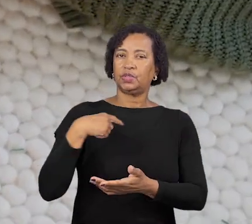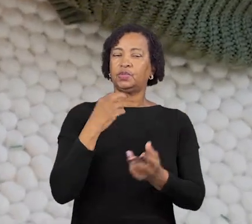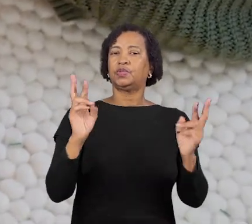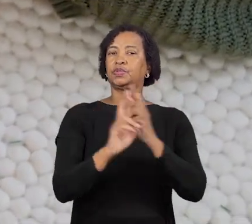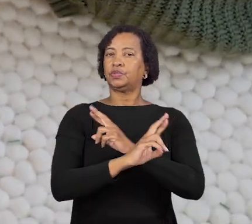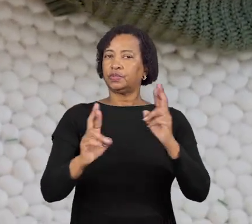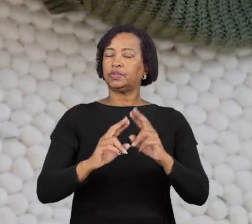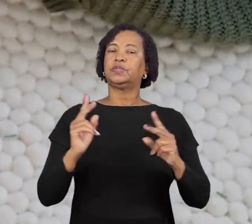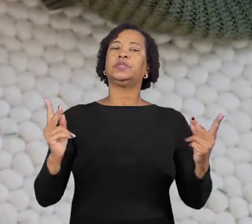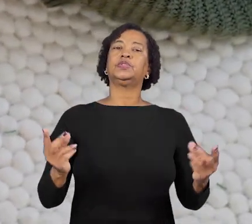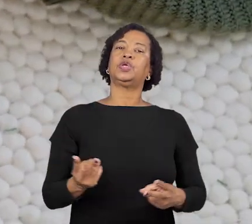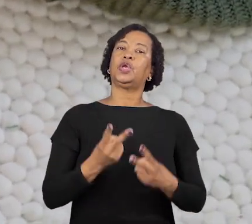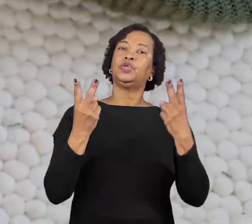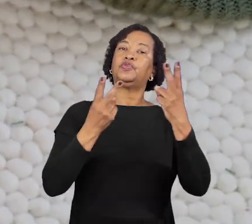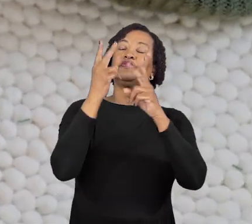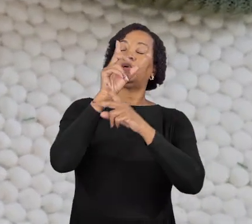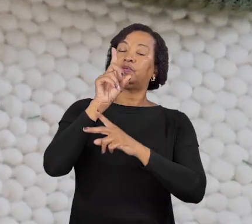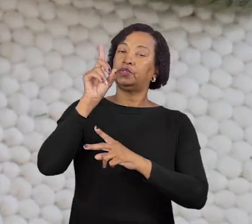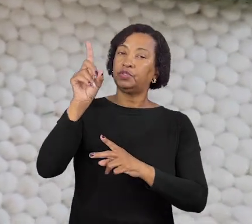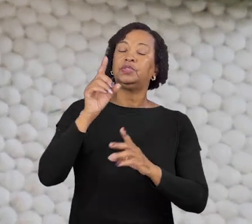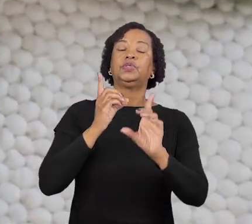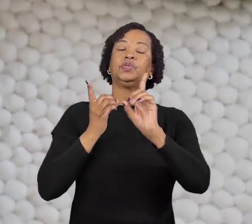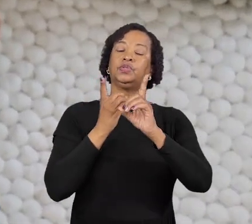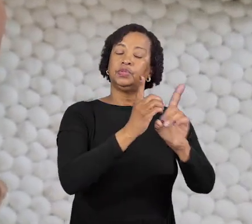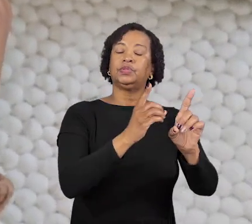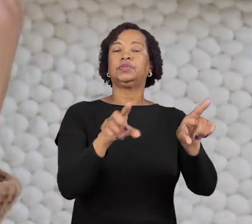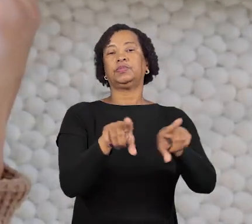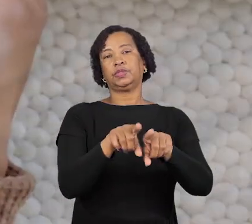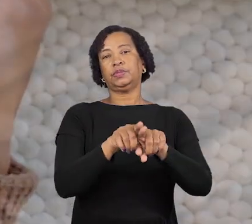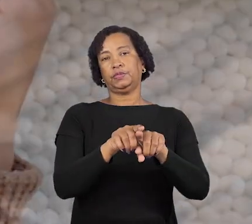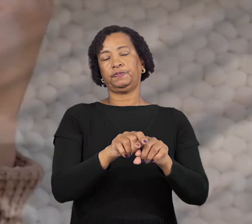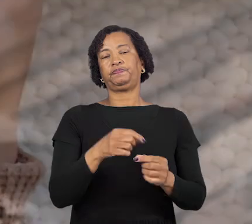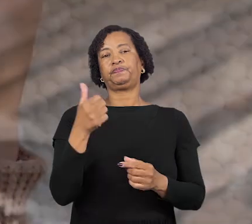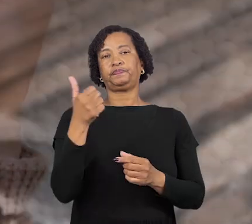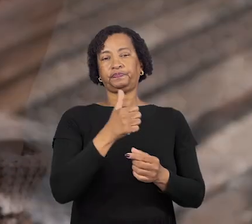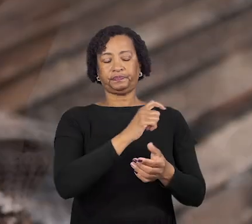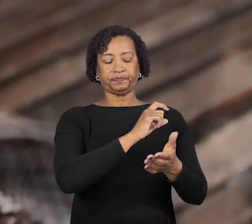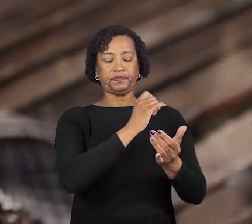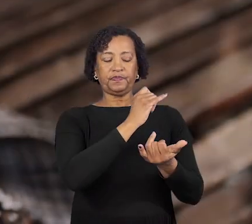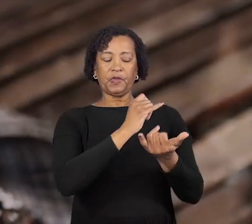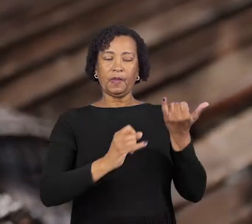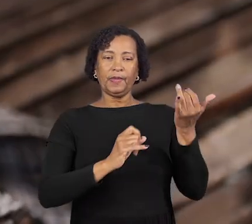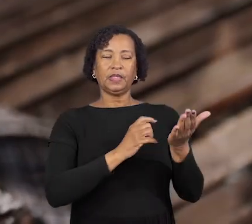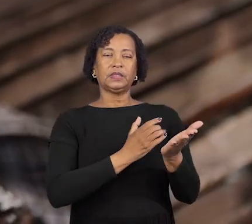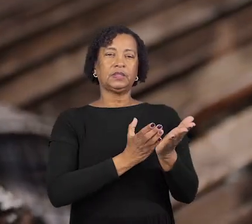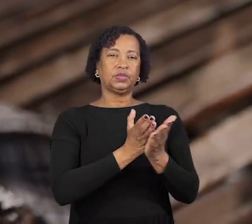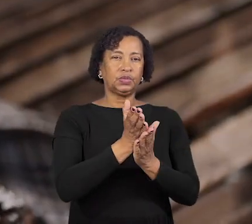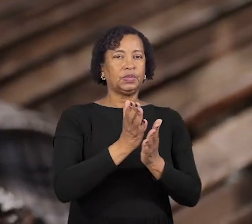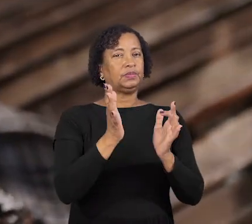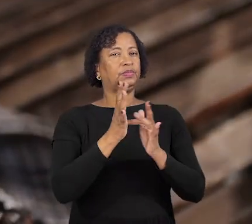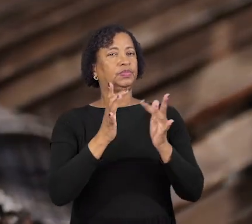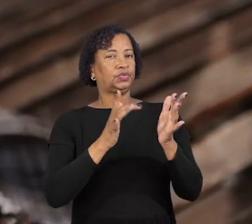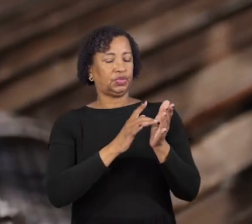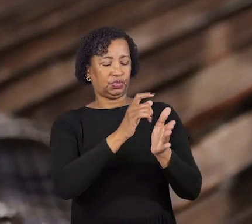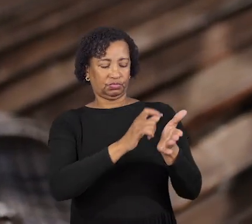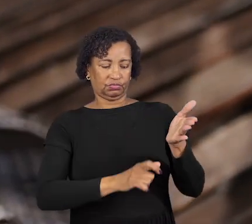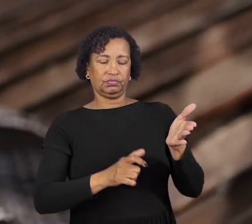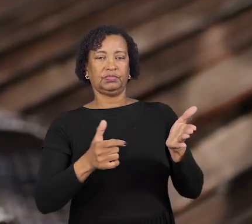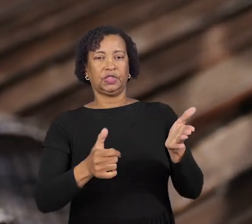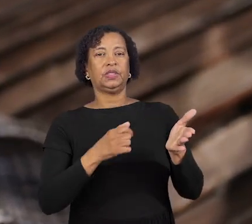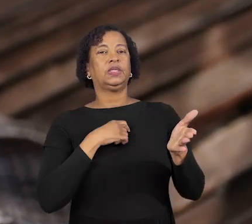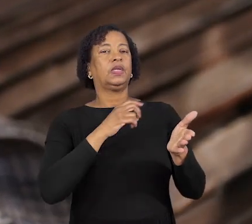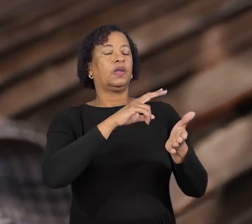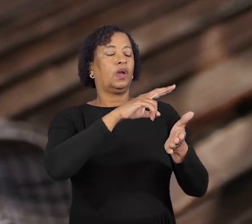valores verticais de um discípulo. A segunda metade do capítulo 6 de Mateus é um estudo sobre valores. Leia o texto